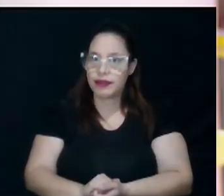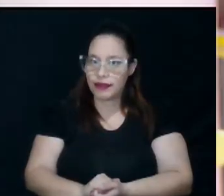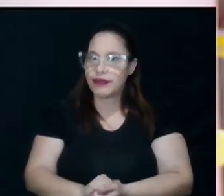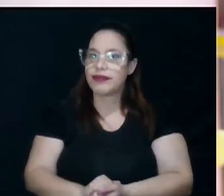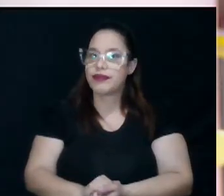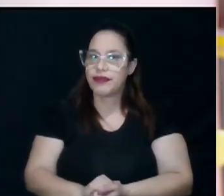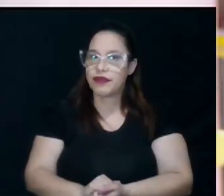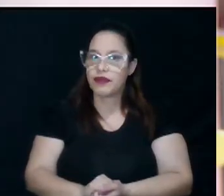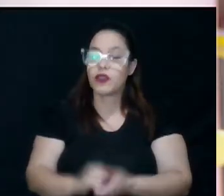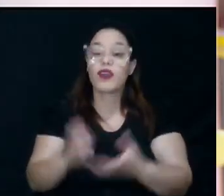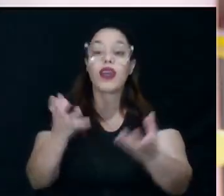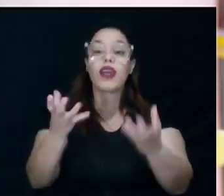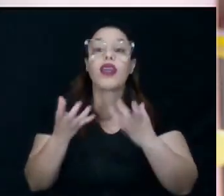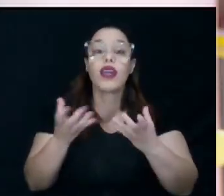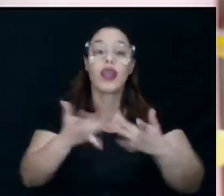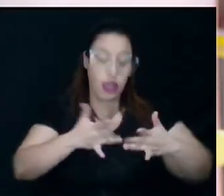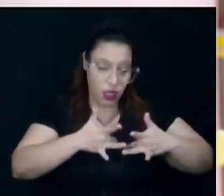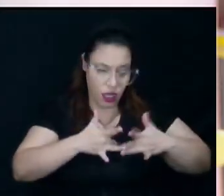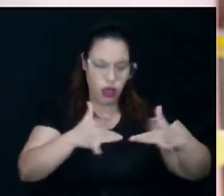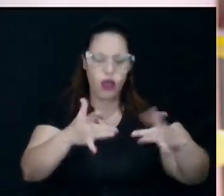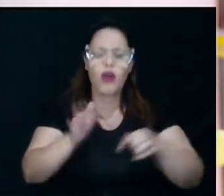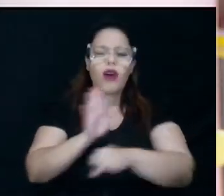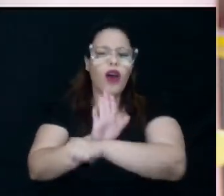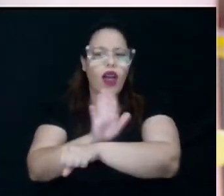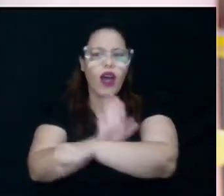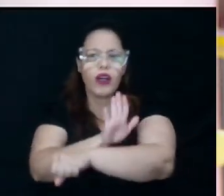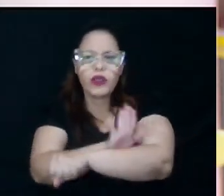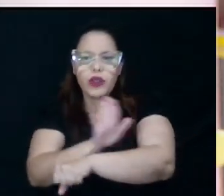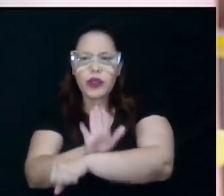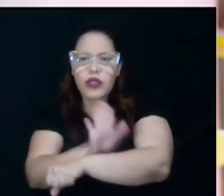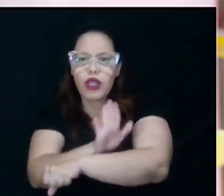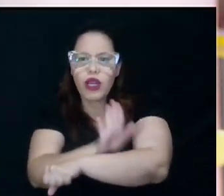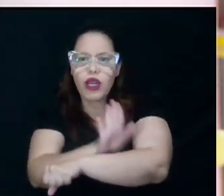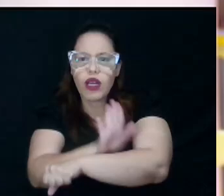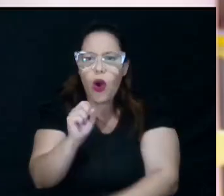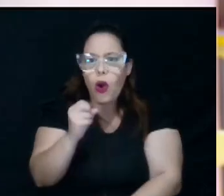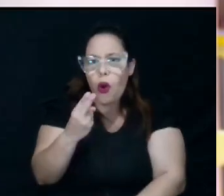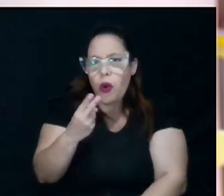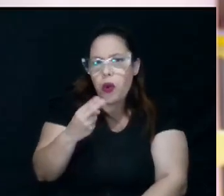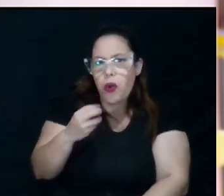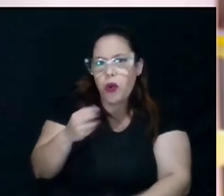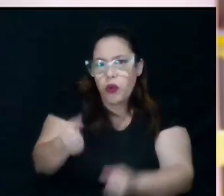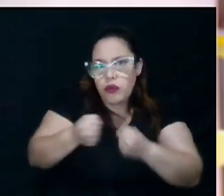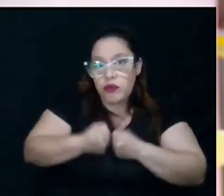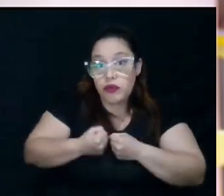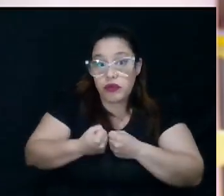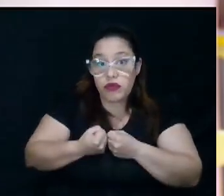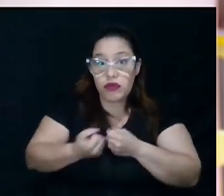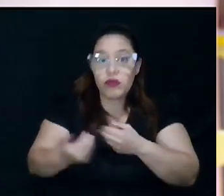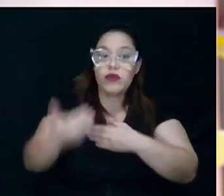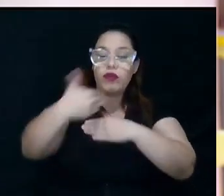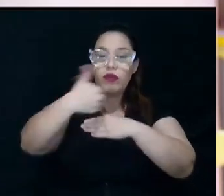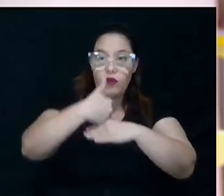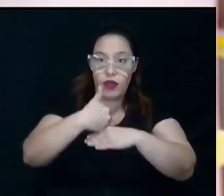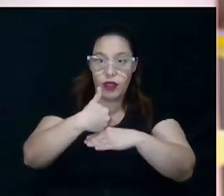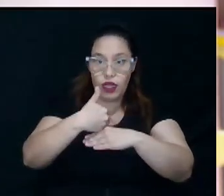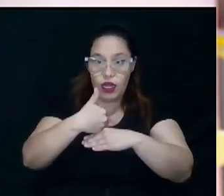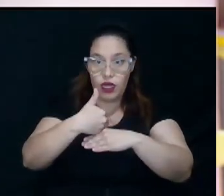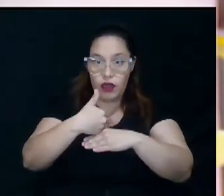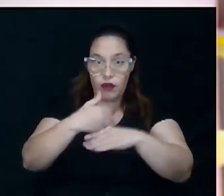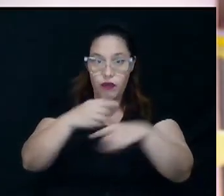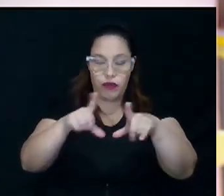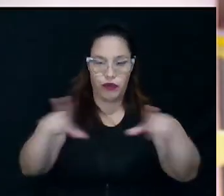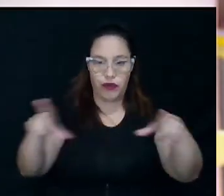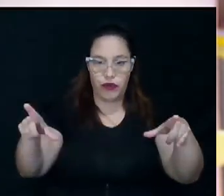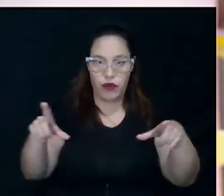quiser doar, nos ajudar com a doação de cobertores ou mantinhas, é só trazer aqui em nossa recepção de segunda a